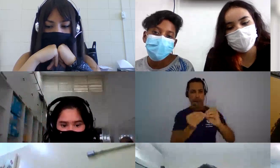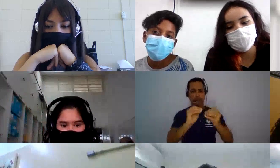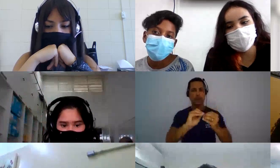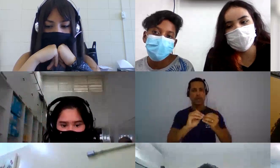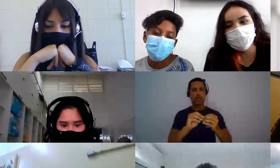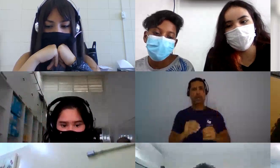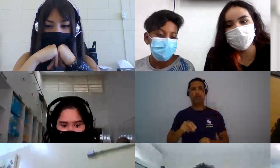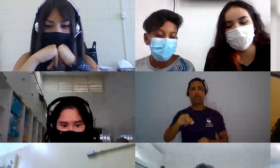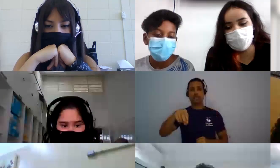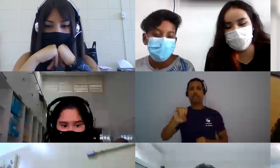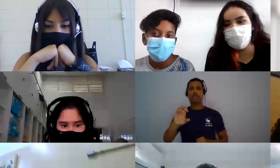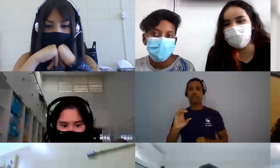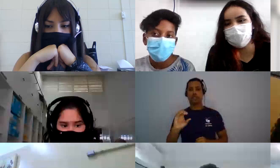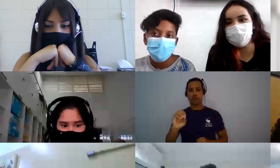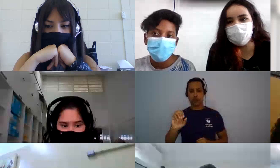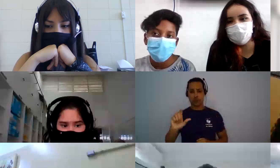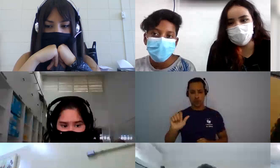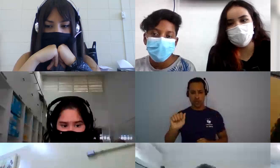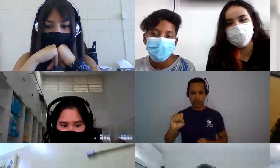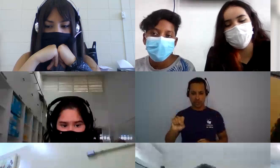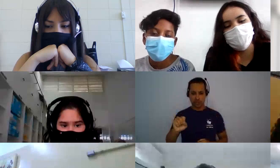isso?